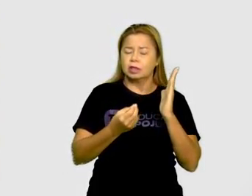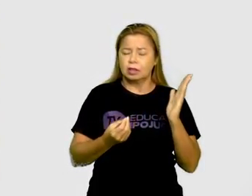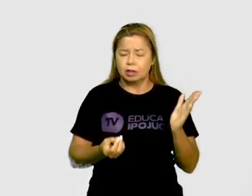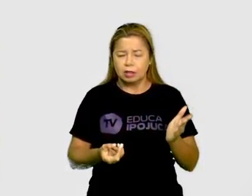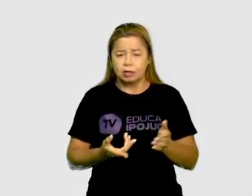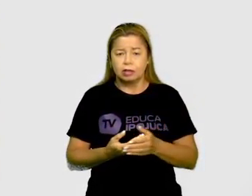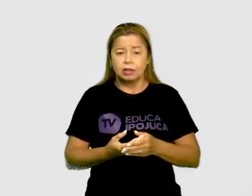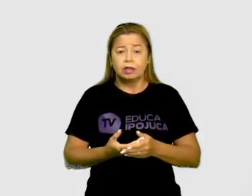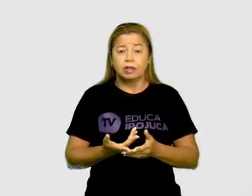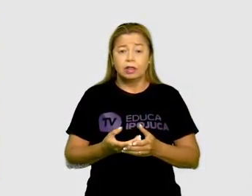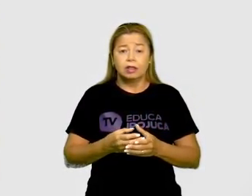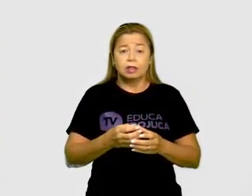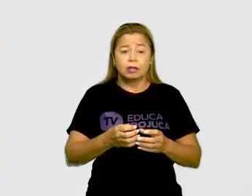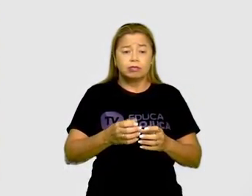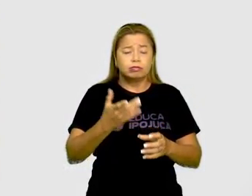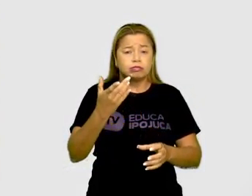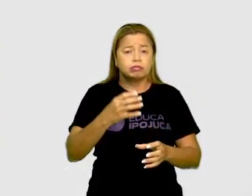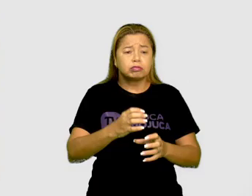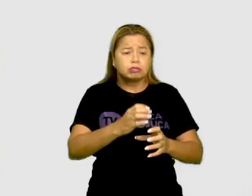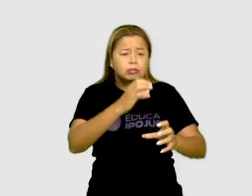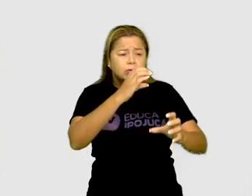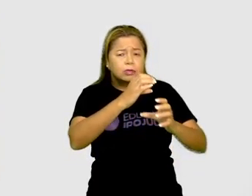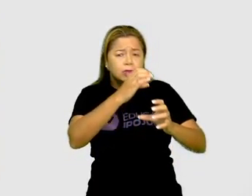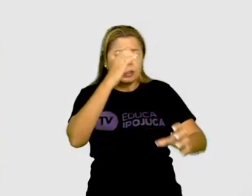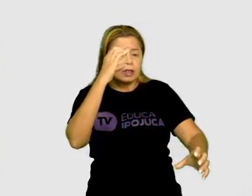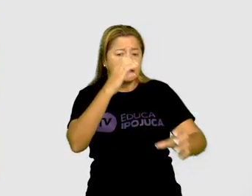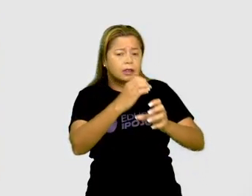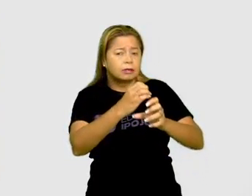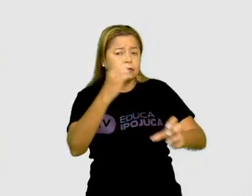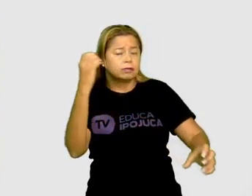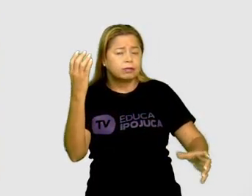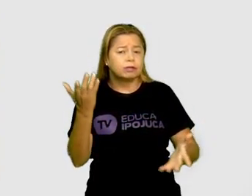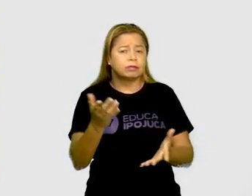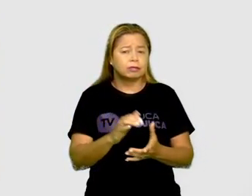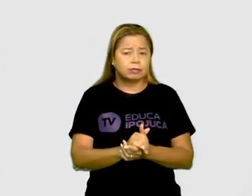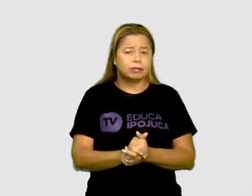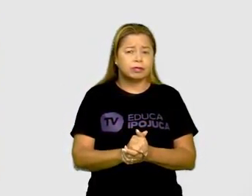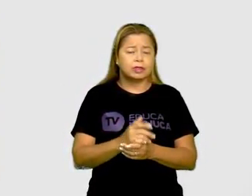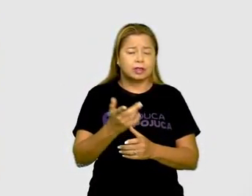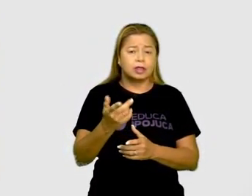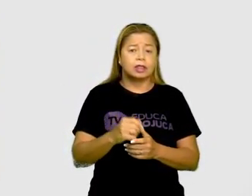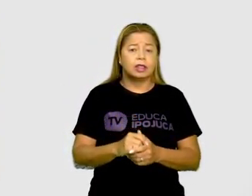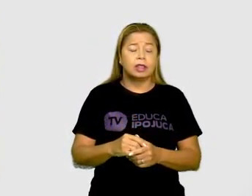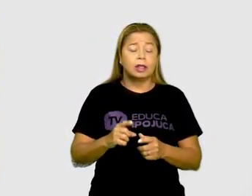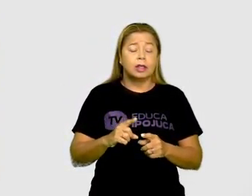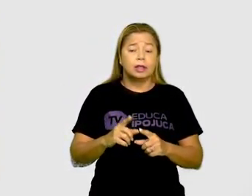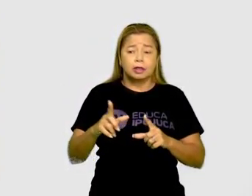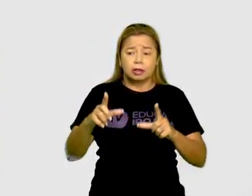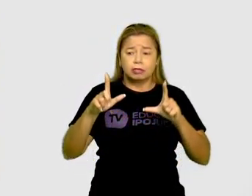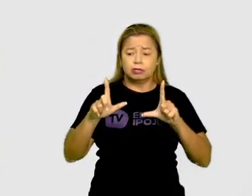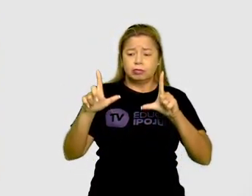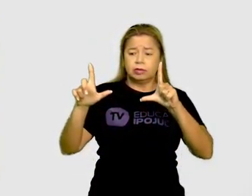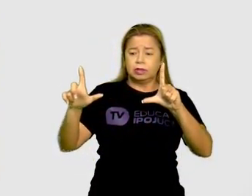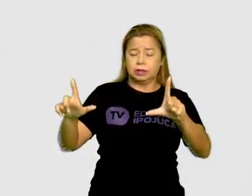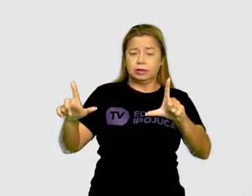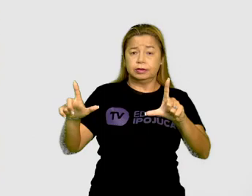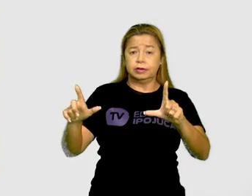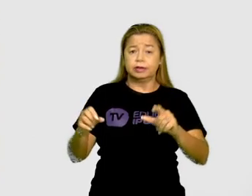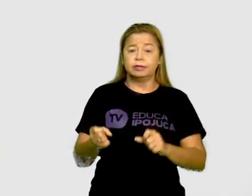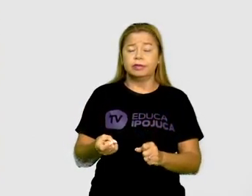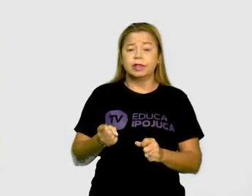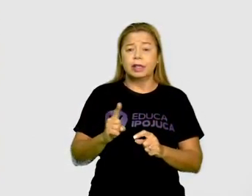arquiteta. E tem uma TV aqui para colocar no lugar. Só que vocês percebem que esse imóvel aí, ele não vai poder